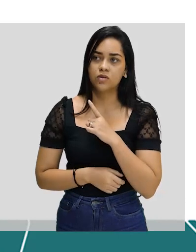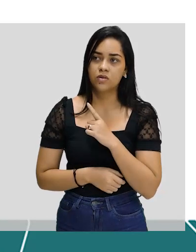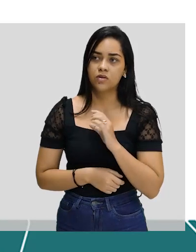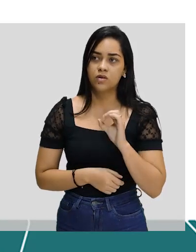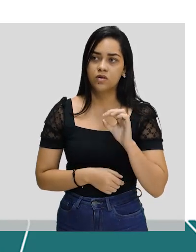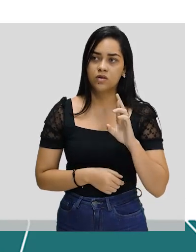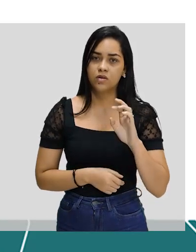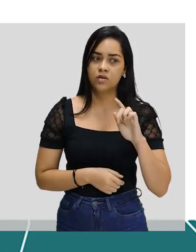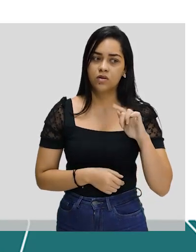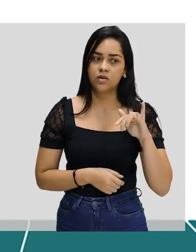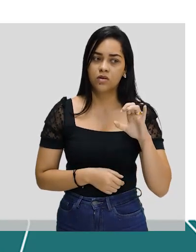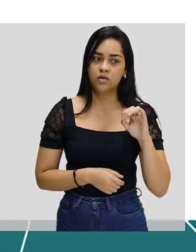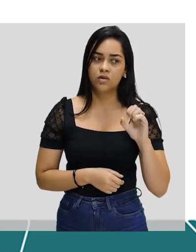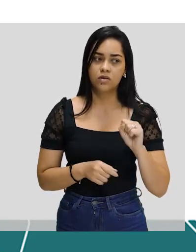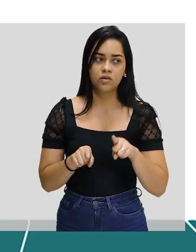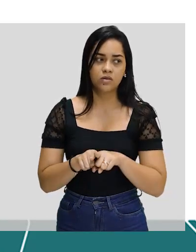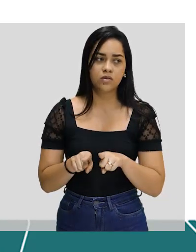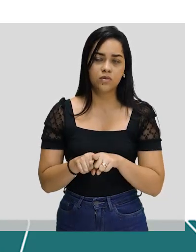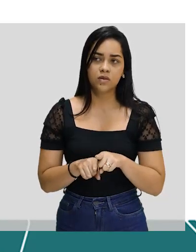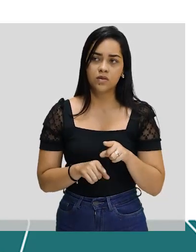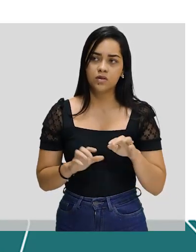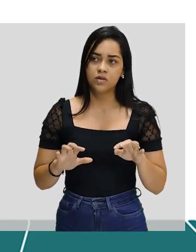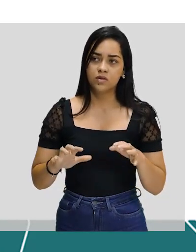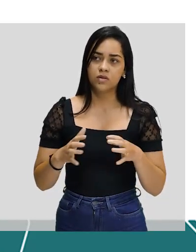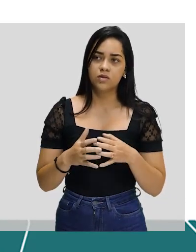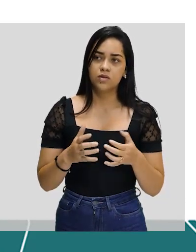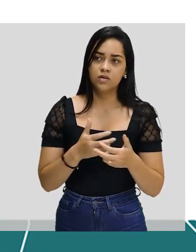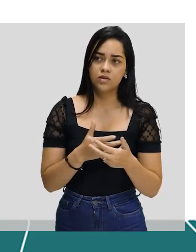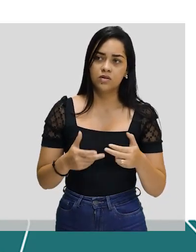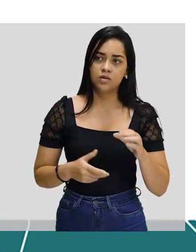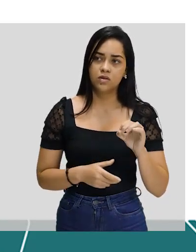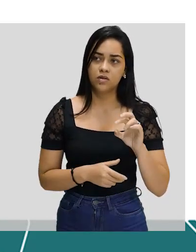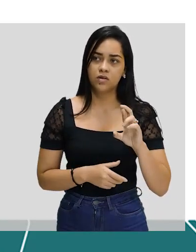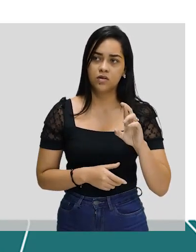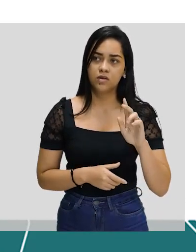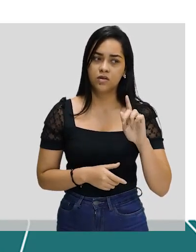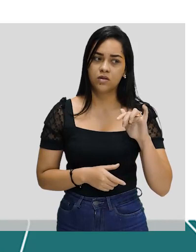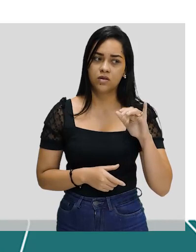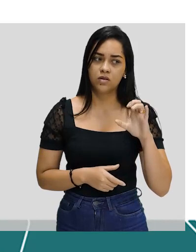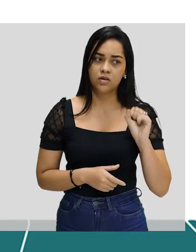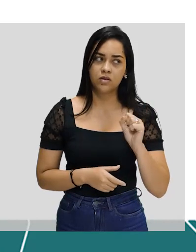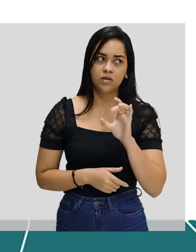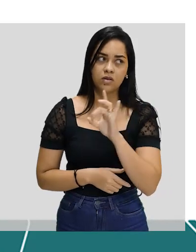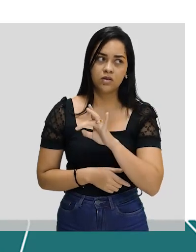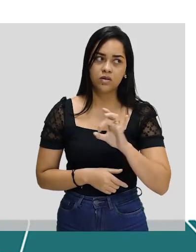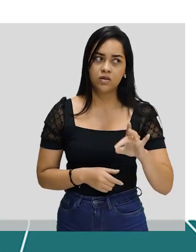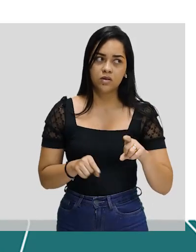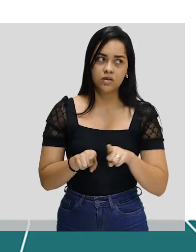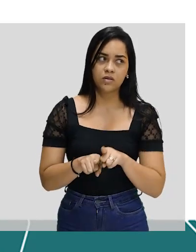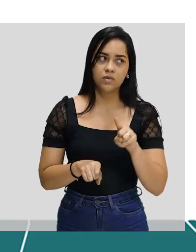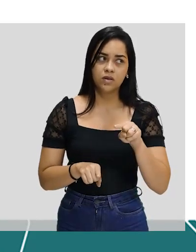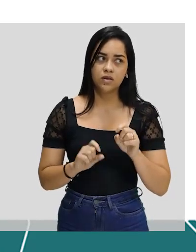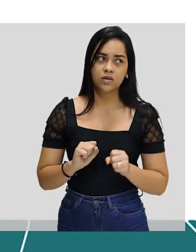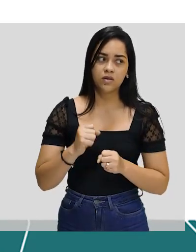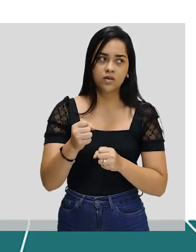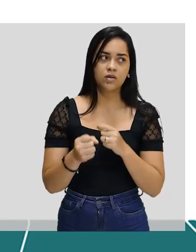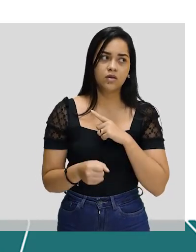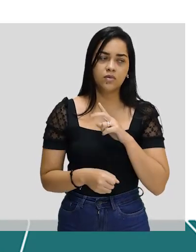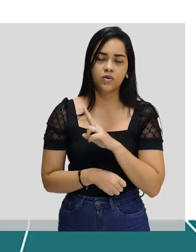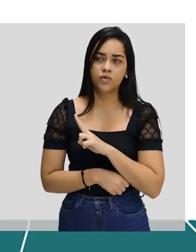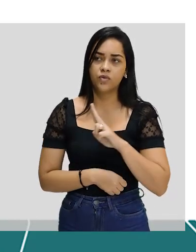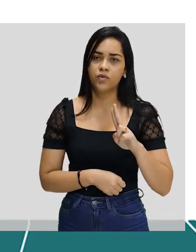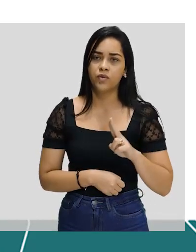compostos orgânicos agrupados em funções orgânicas. E cada um deles é identificado por um